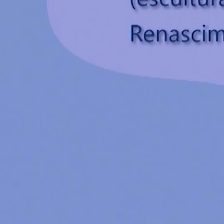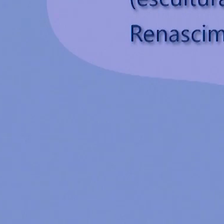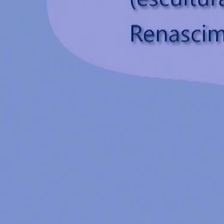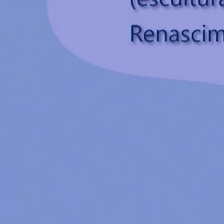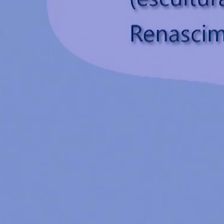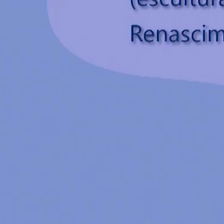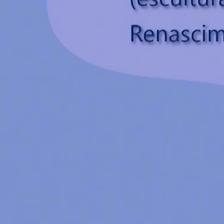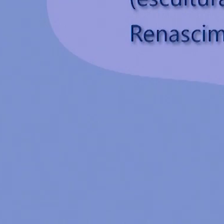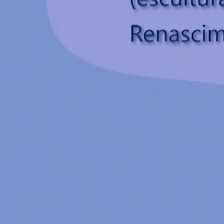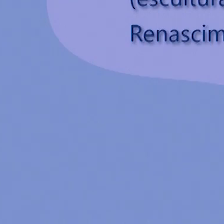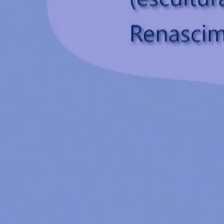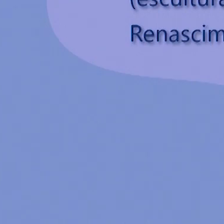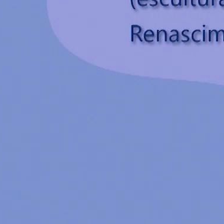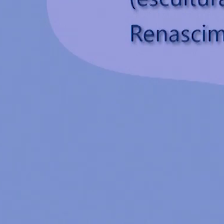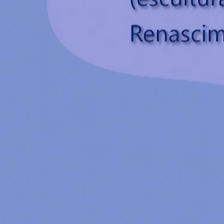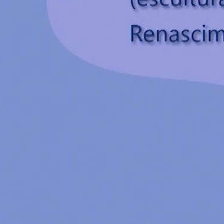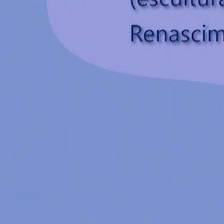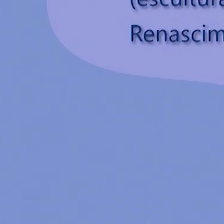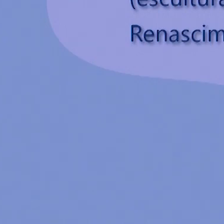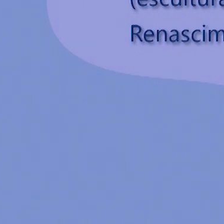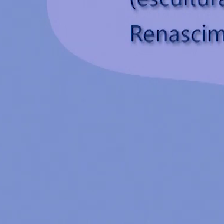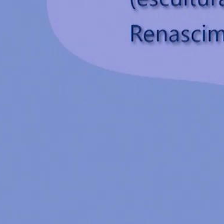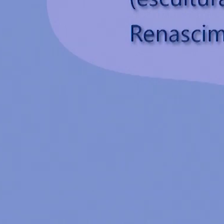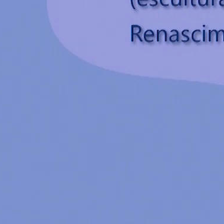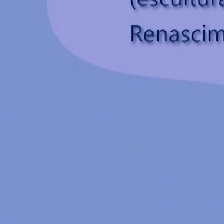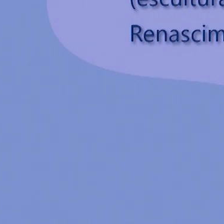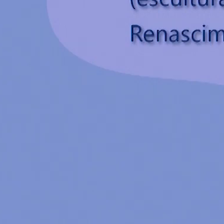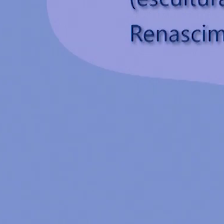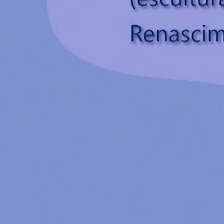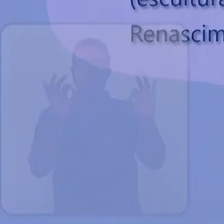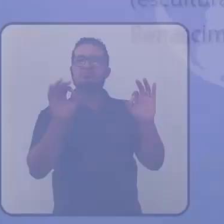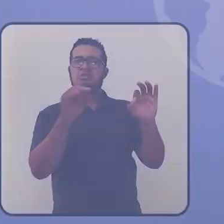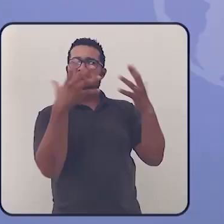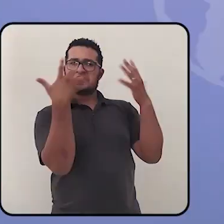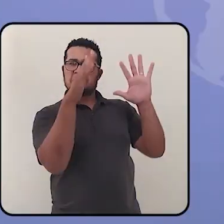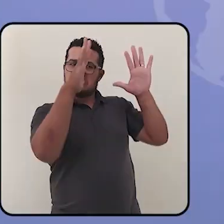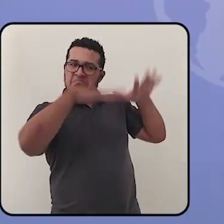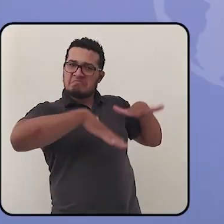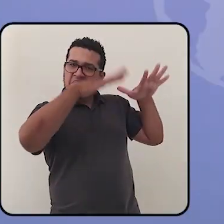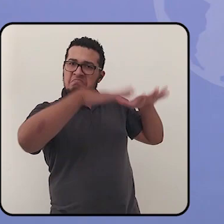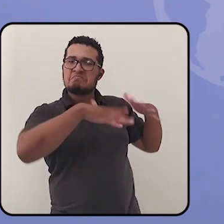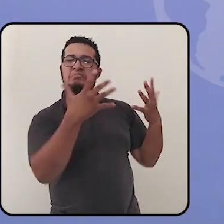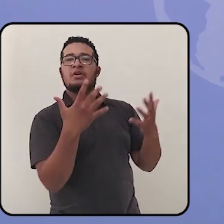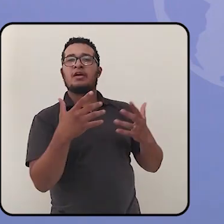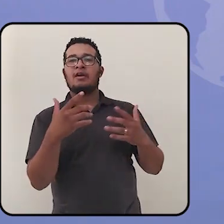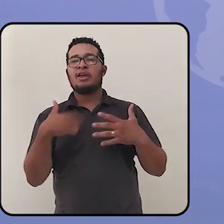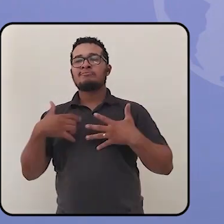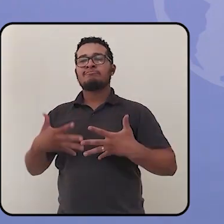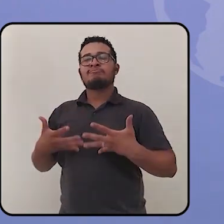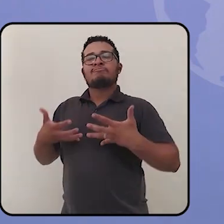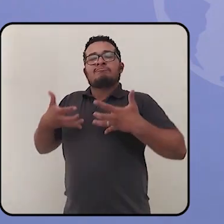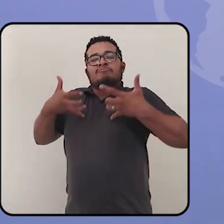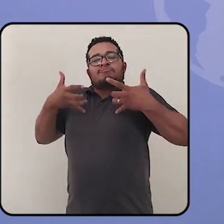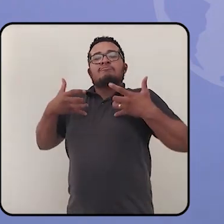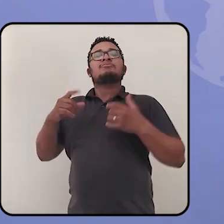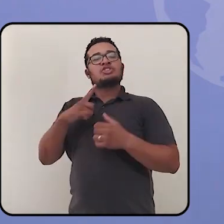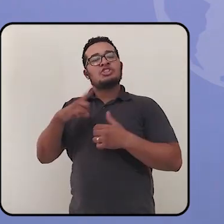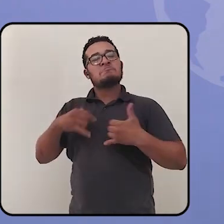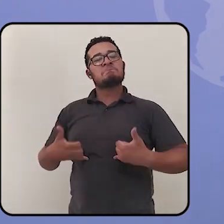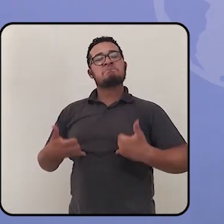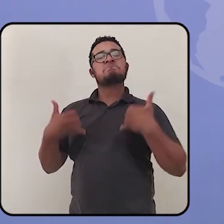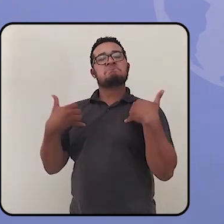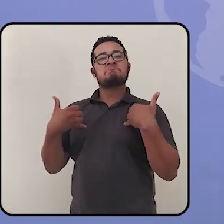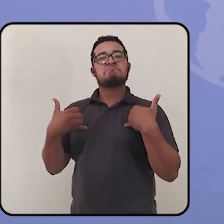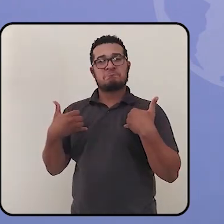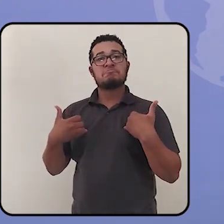pintura uma escultura uma artista era algo muito era algo muito glorioso para as pessoas que